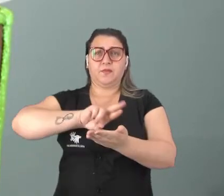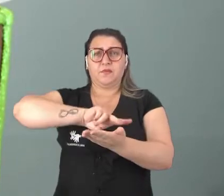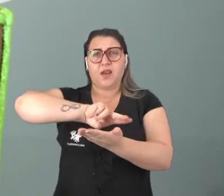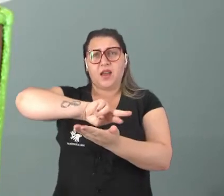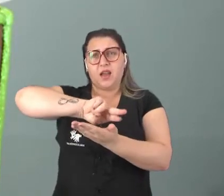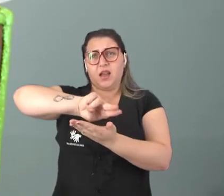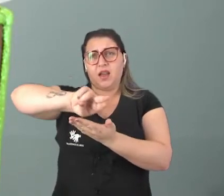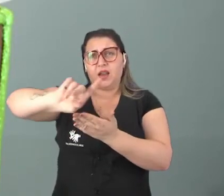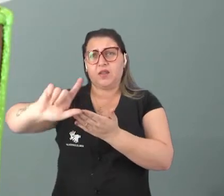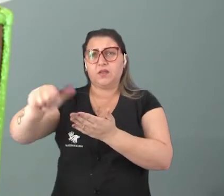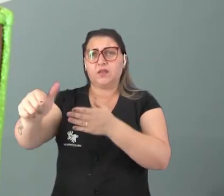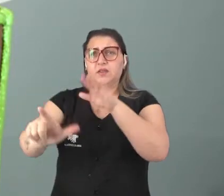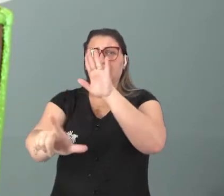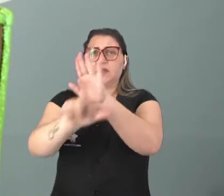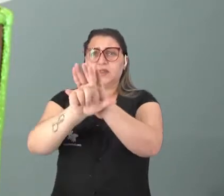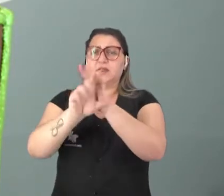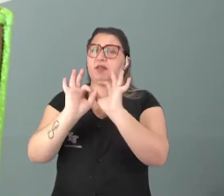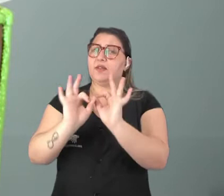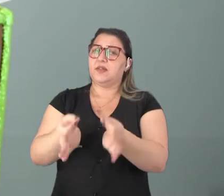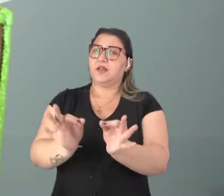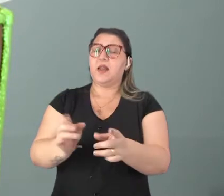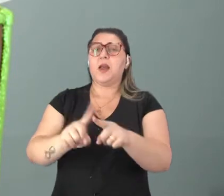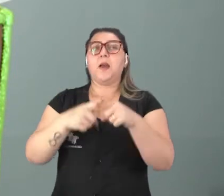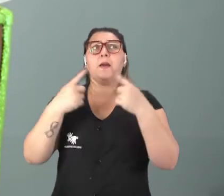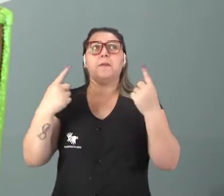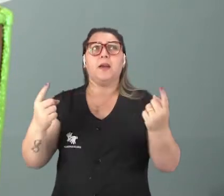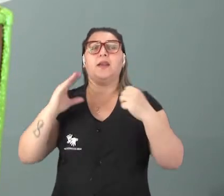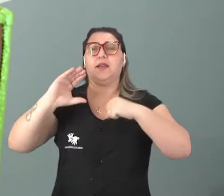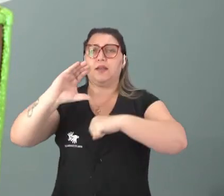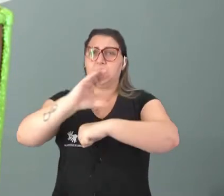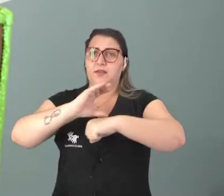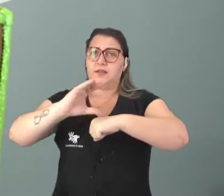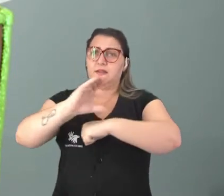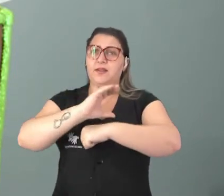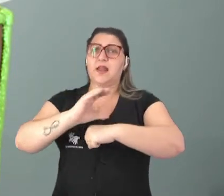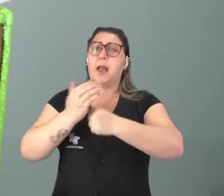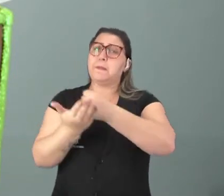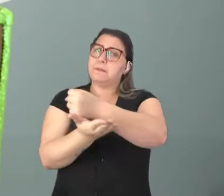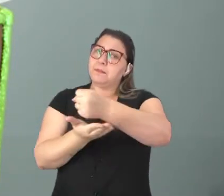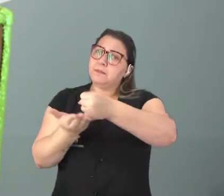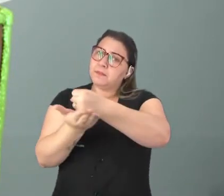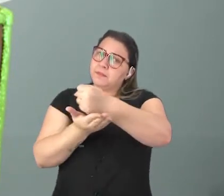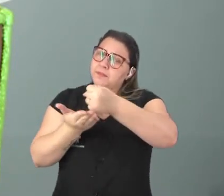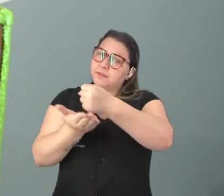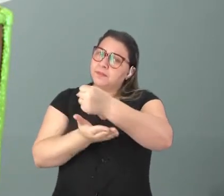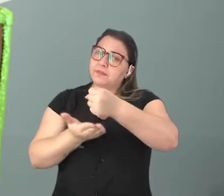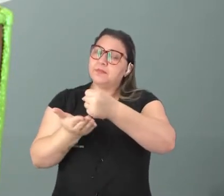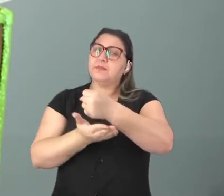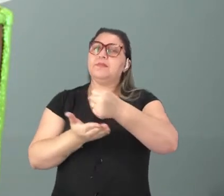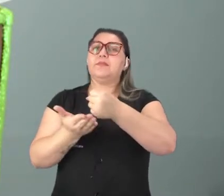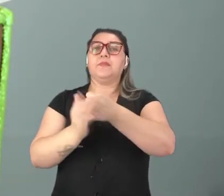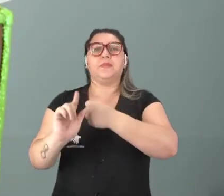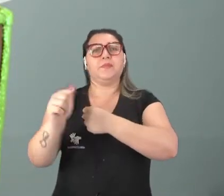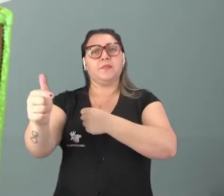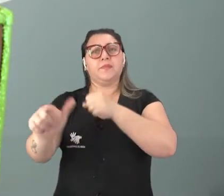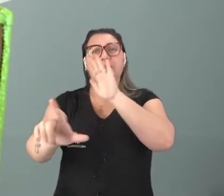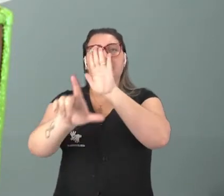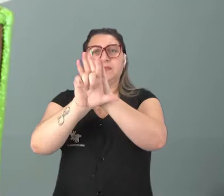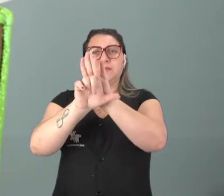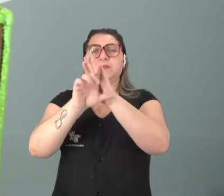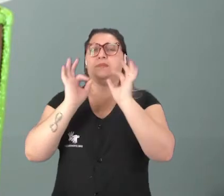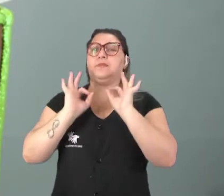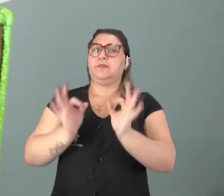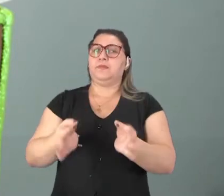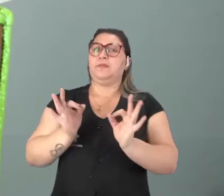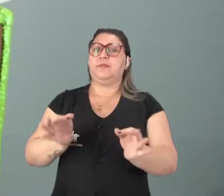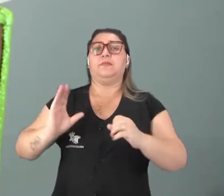e muitas outras leis, certo? Mas essa daqui foi a base de outras leis,